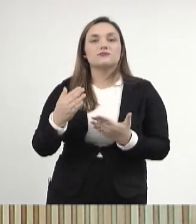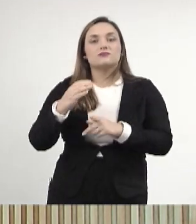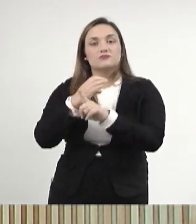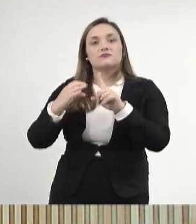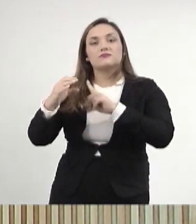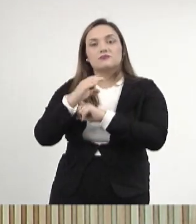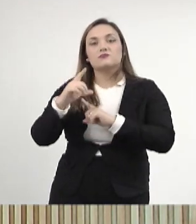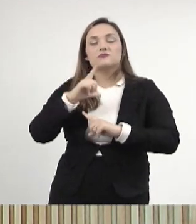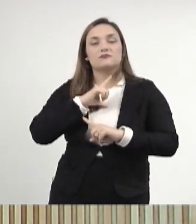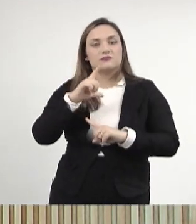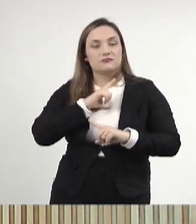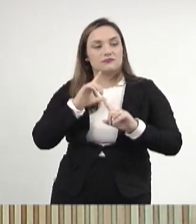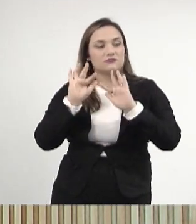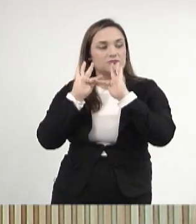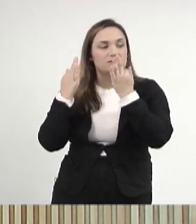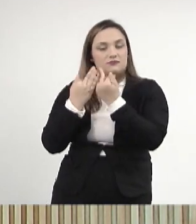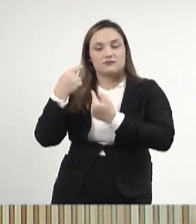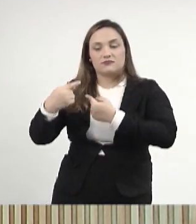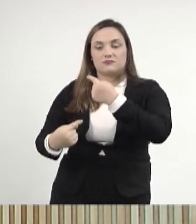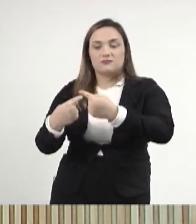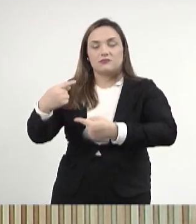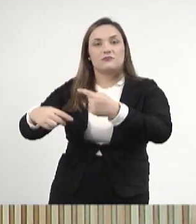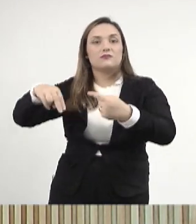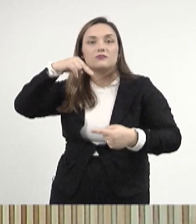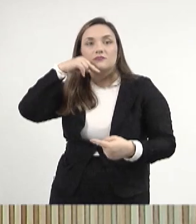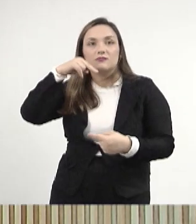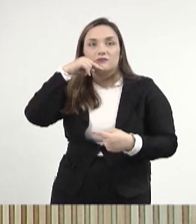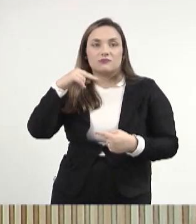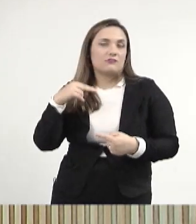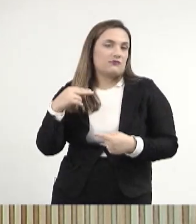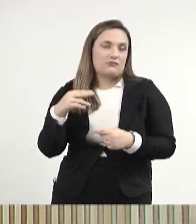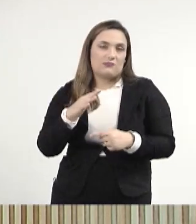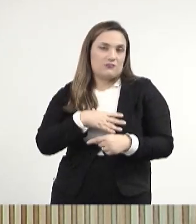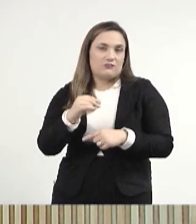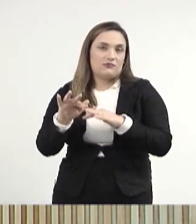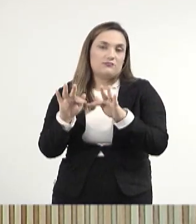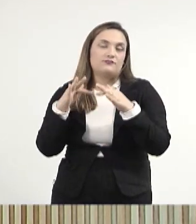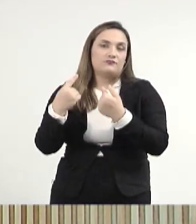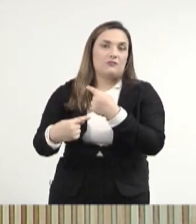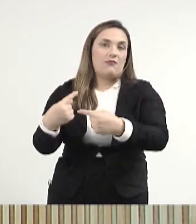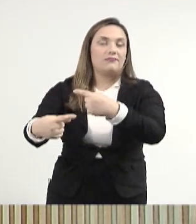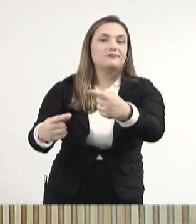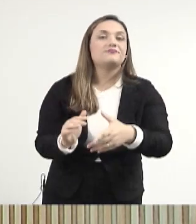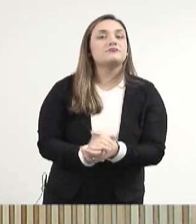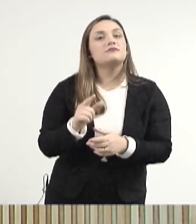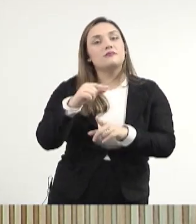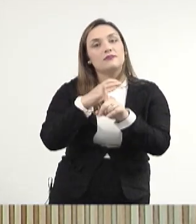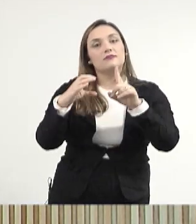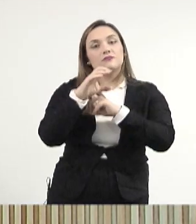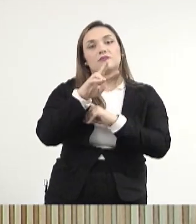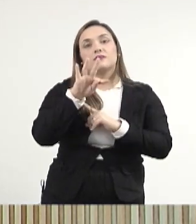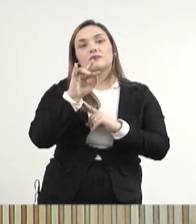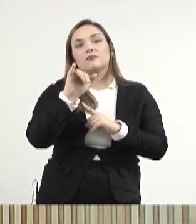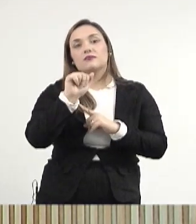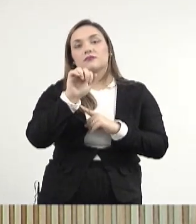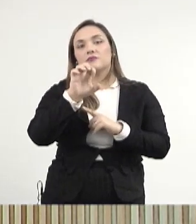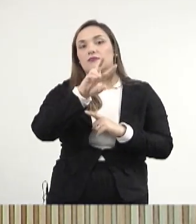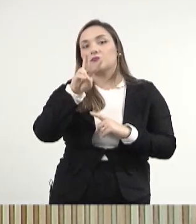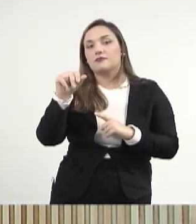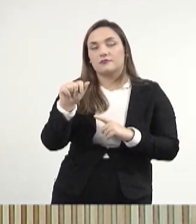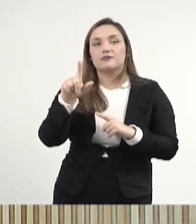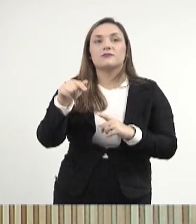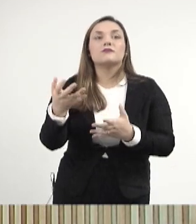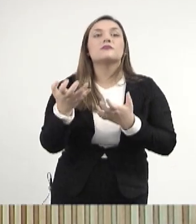comunidade é formada pelos seus descendentes e recebe o nome de comunidade Tia Eva, e que então agora a deputada Gleice Jane quer trazer